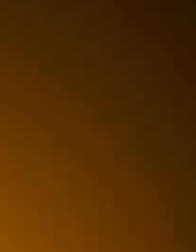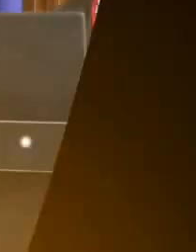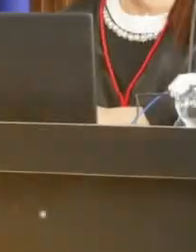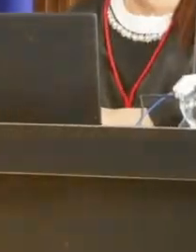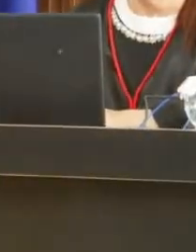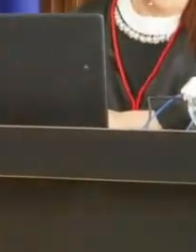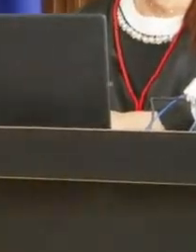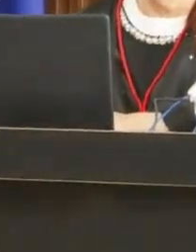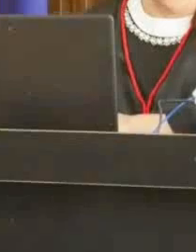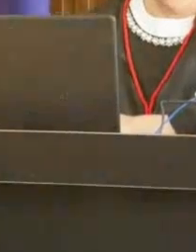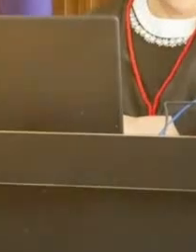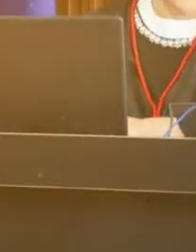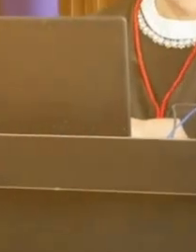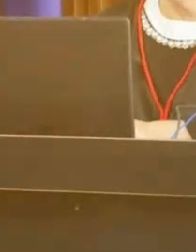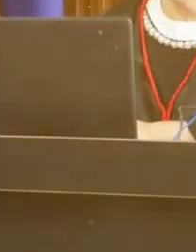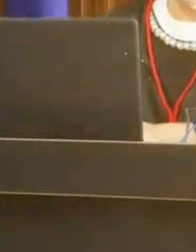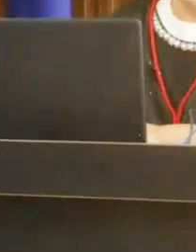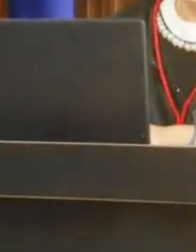Imagem ampla do plenário.